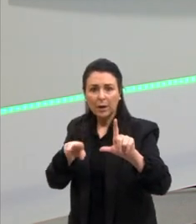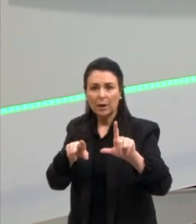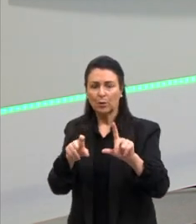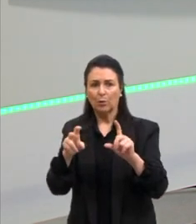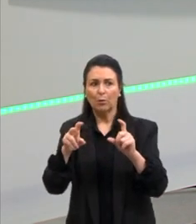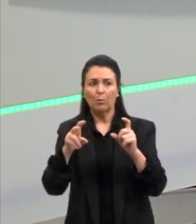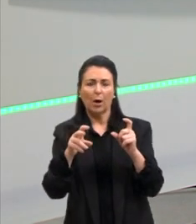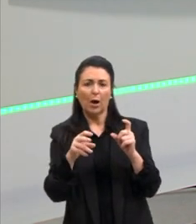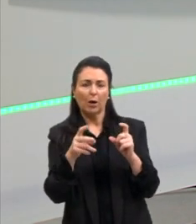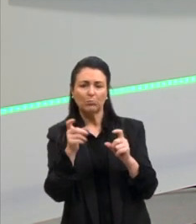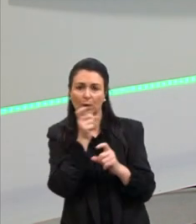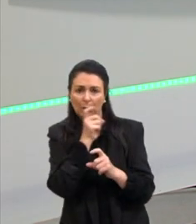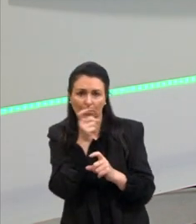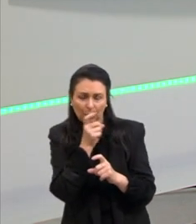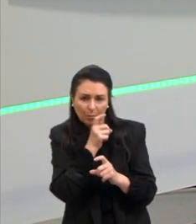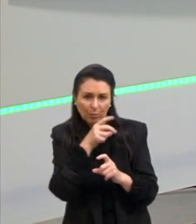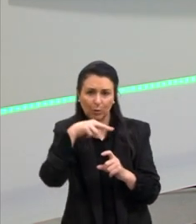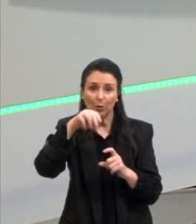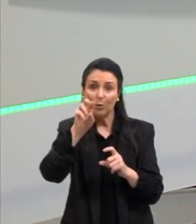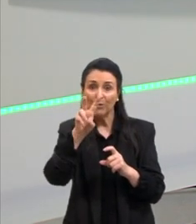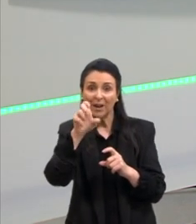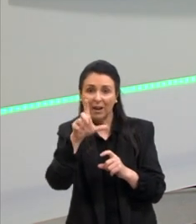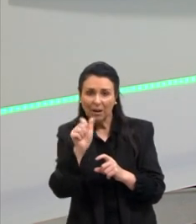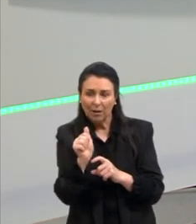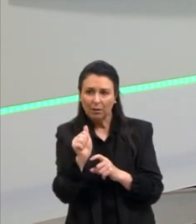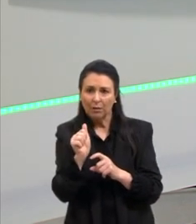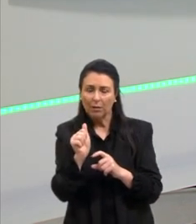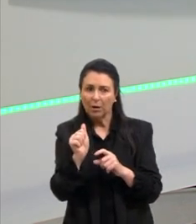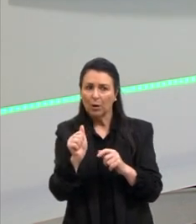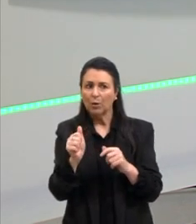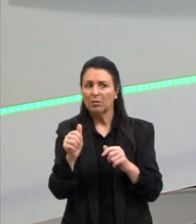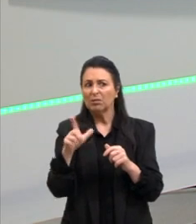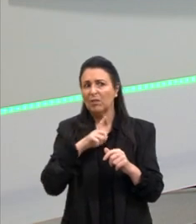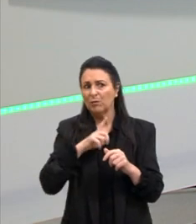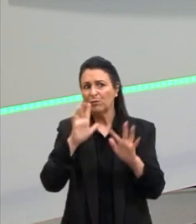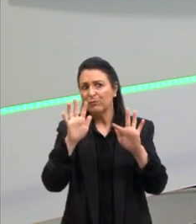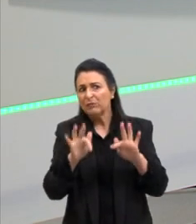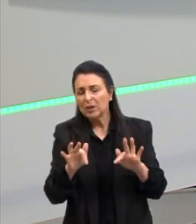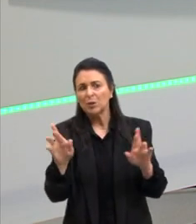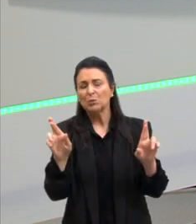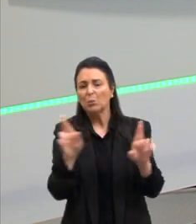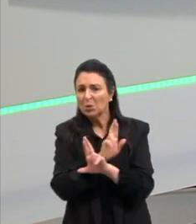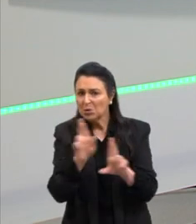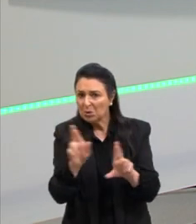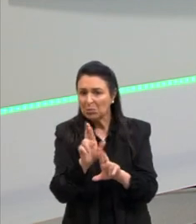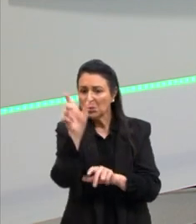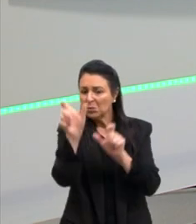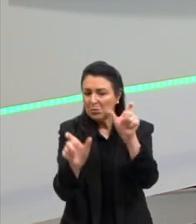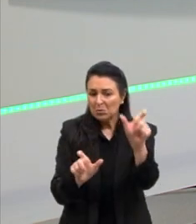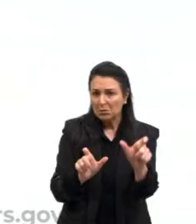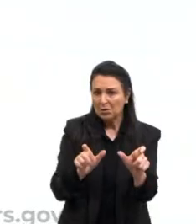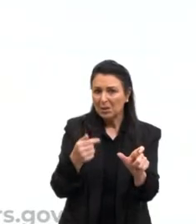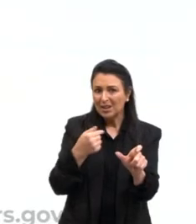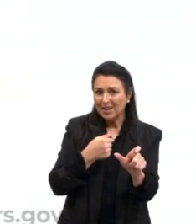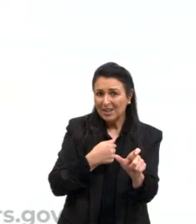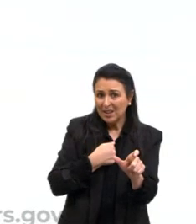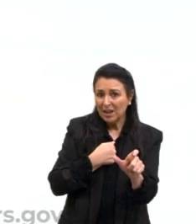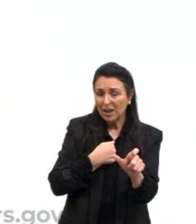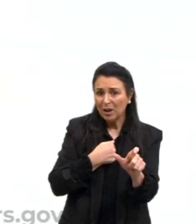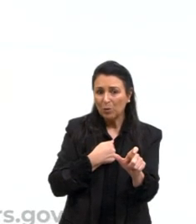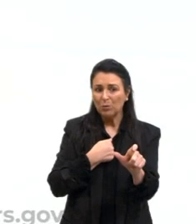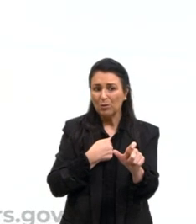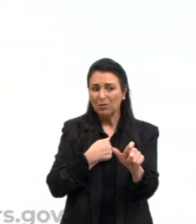Acontece uma situação ou ouvir um término de relacionamento e naquele momento eu estou passando por